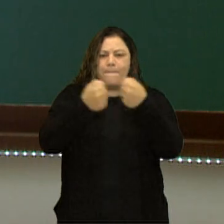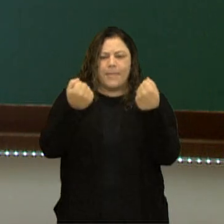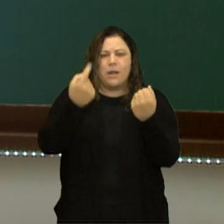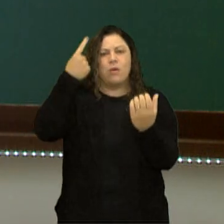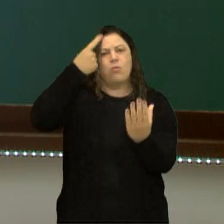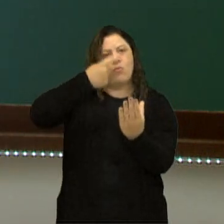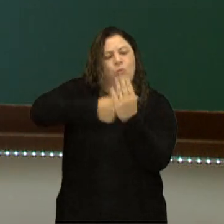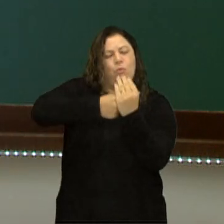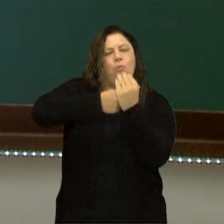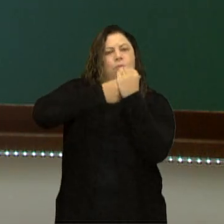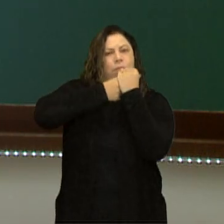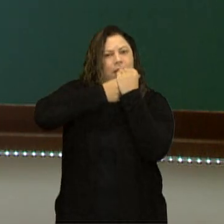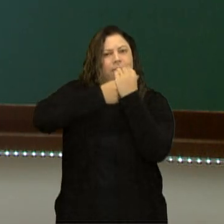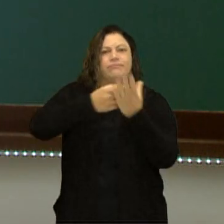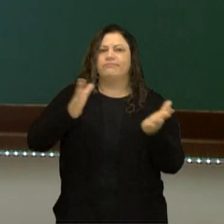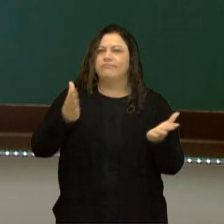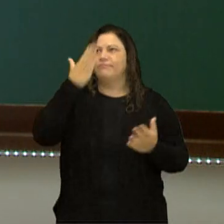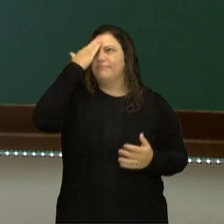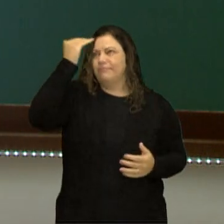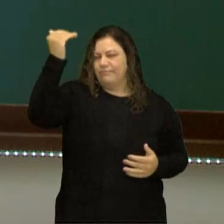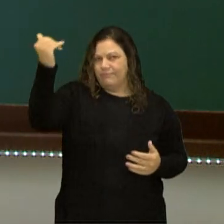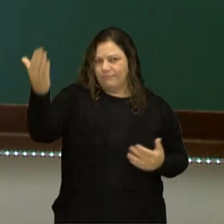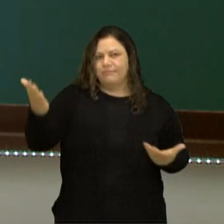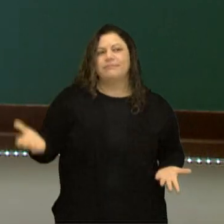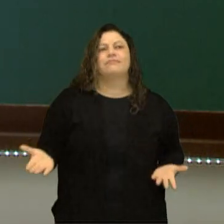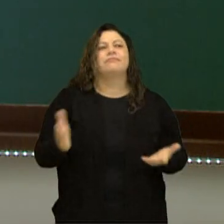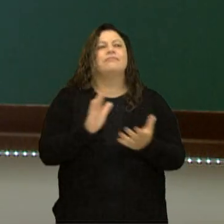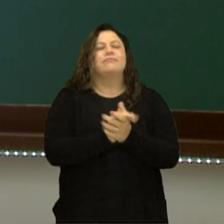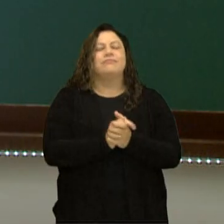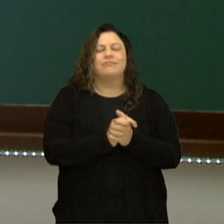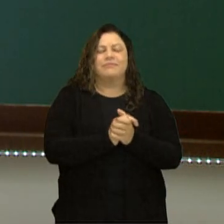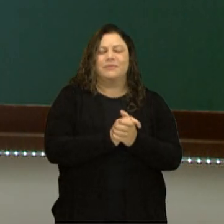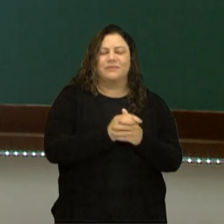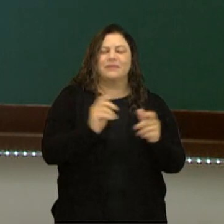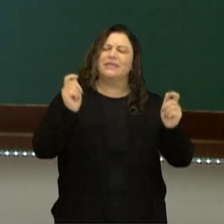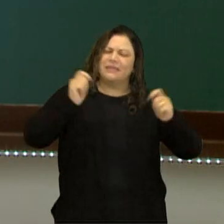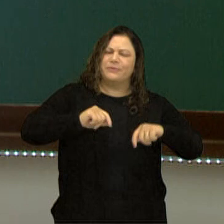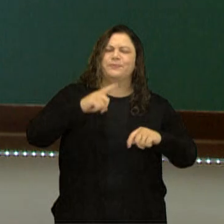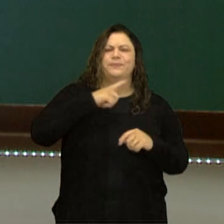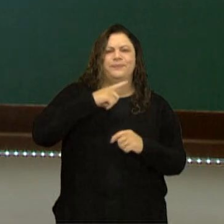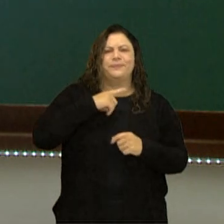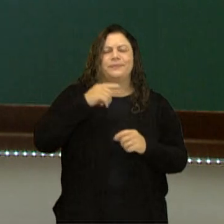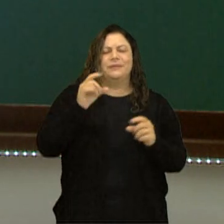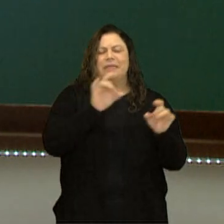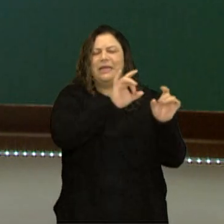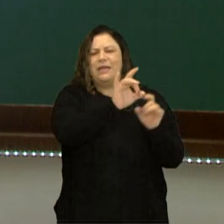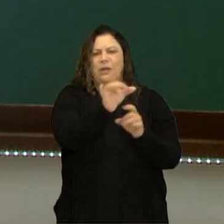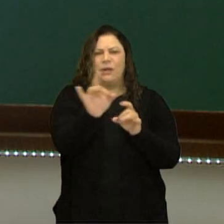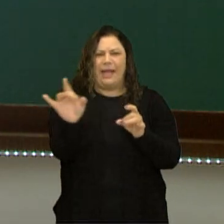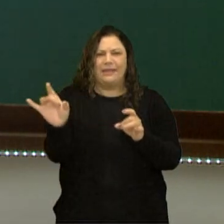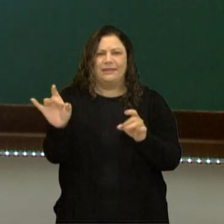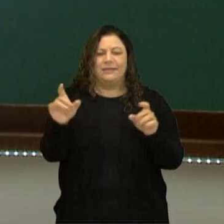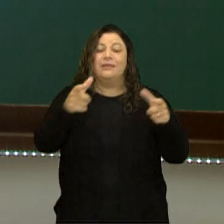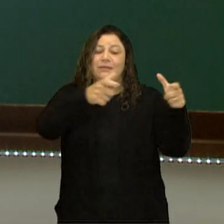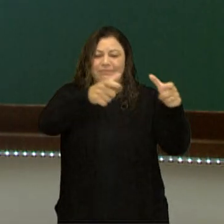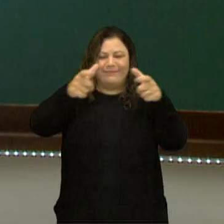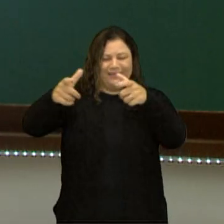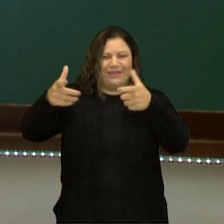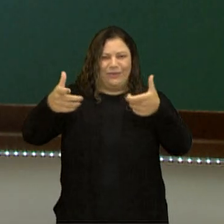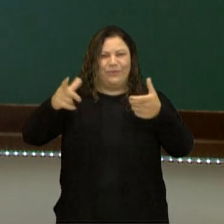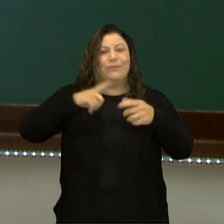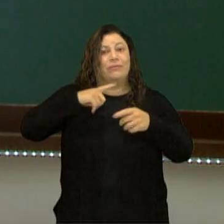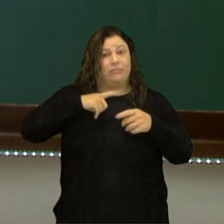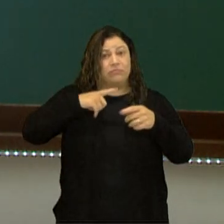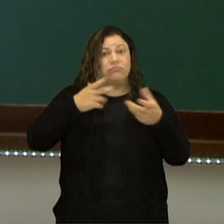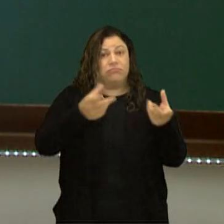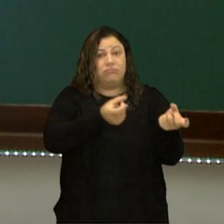salsicha? Super famoso. Em cada esquina você encontra uma barraquinha, alguém vendendo um cachorro quente, um hot dog. Aí tem os